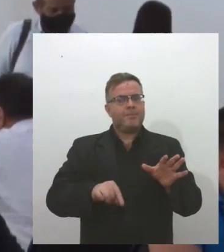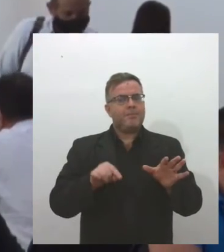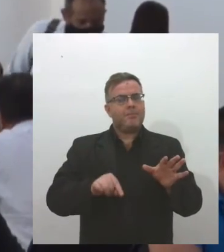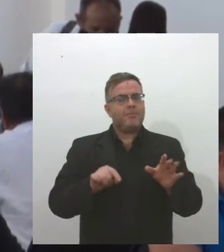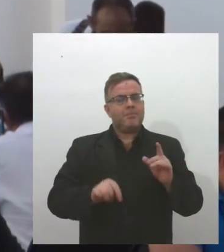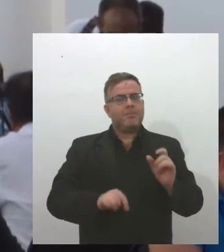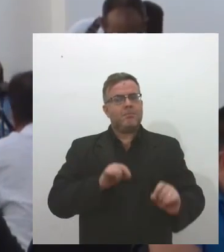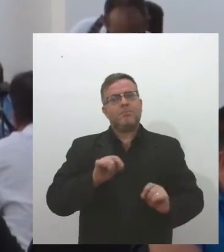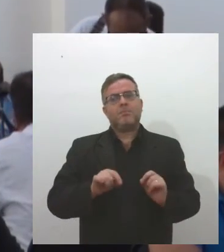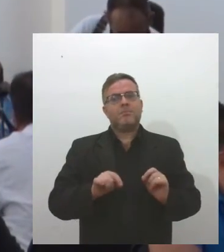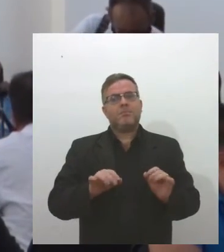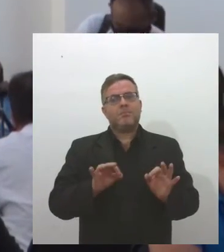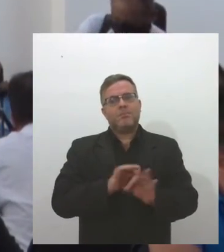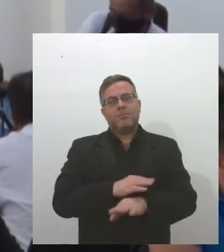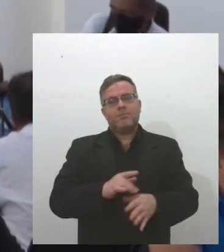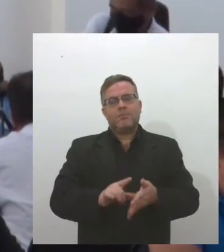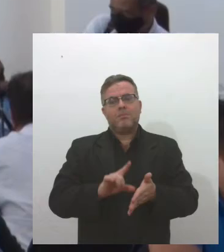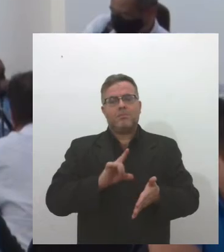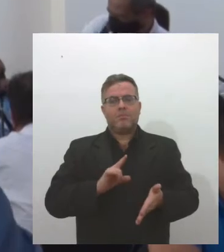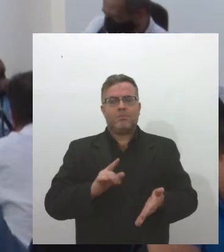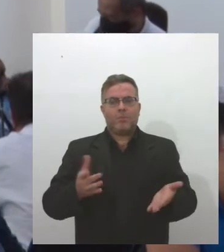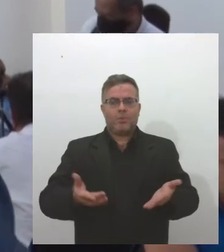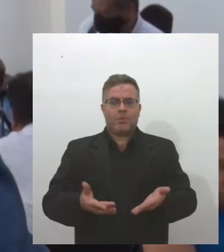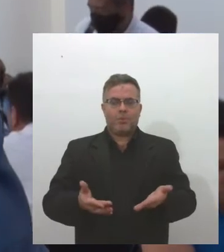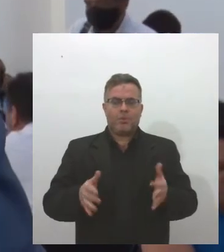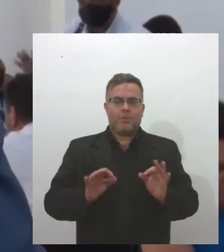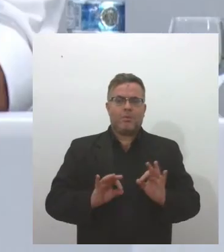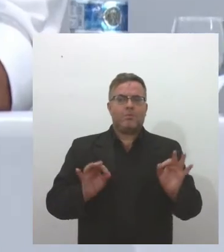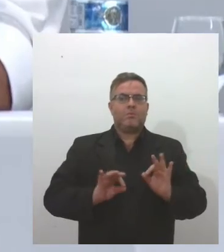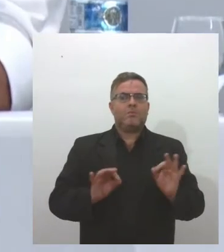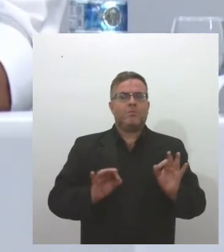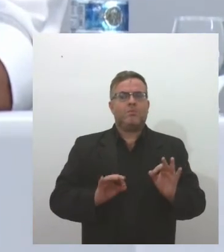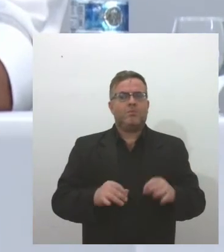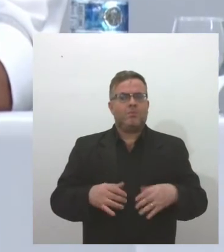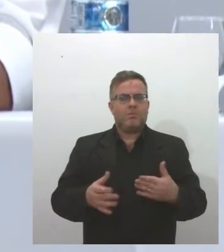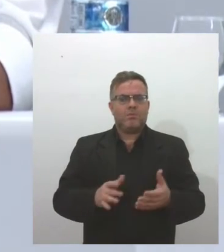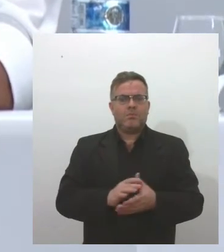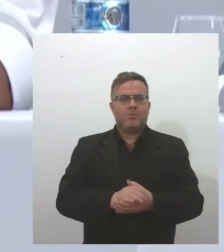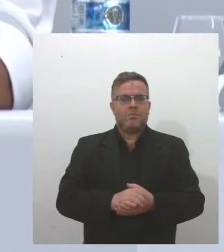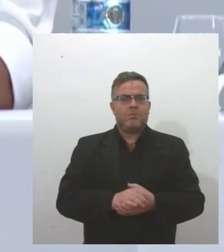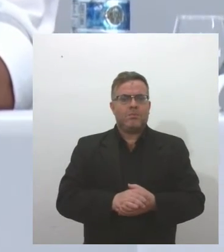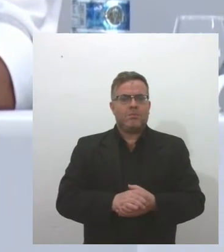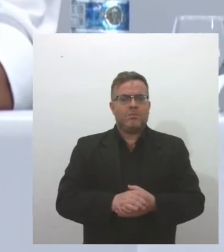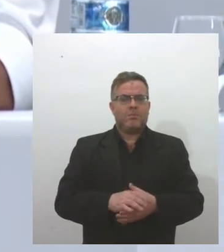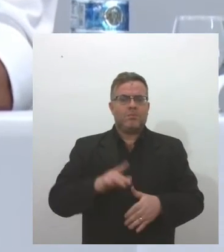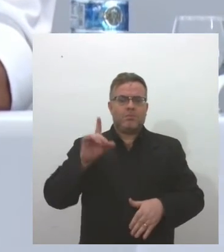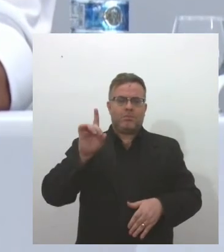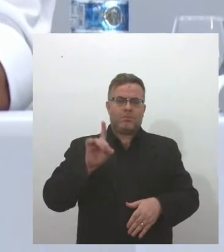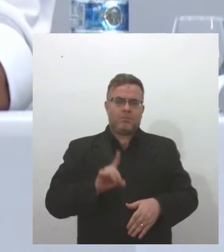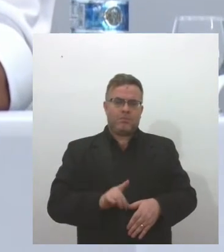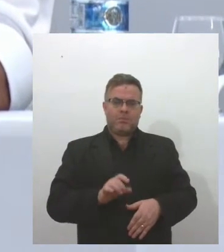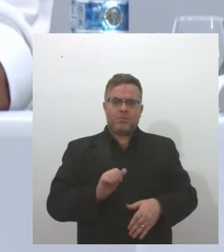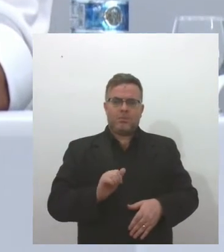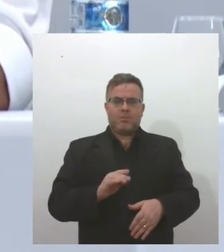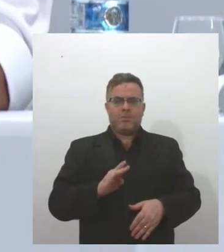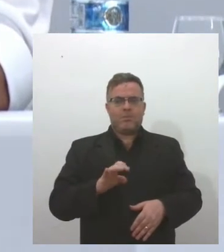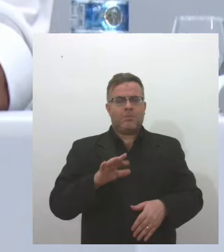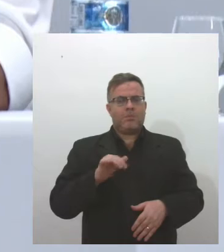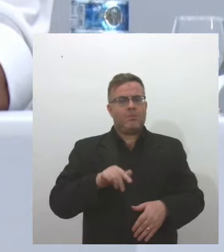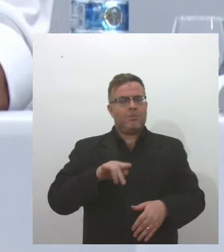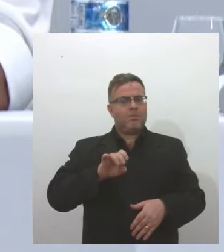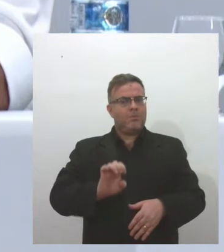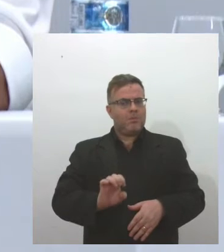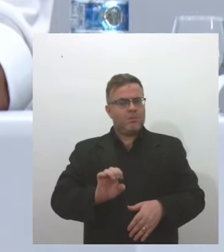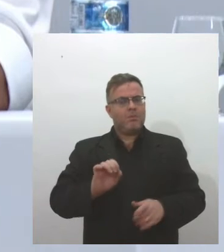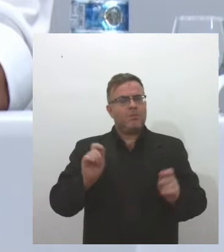sim, desde que é avisado hoje que em dezembro pode ter evento. O diretor regional da ABRAP, Fabiano Oliveira, disse que o